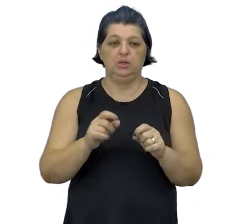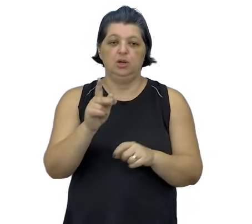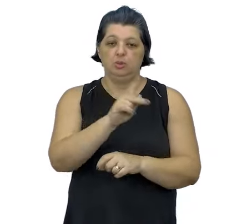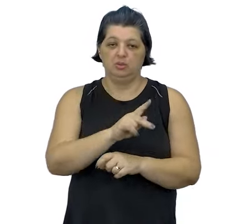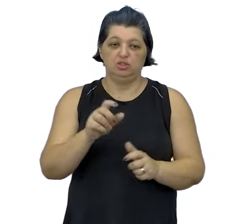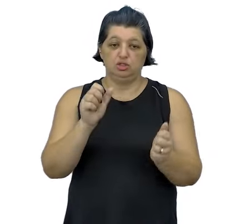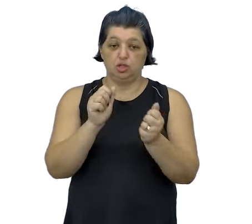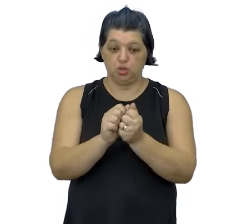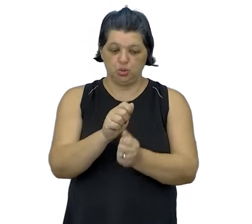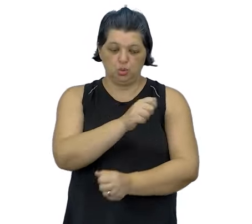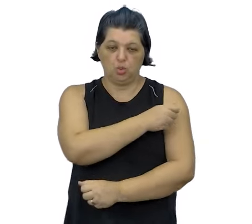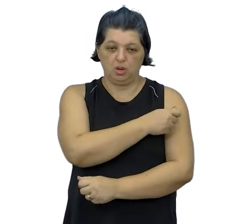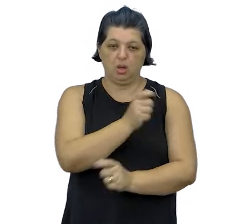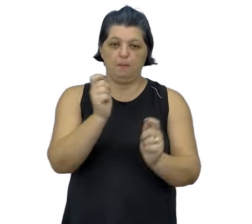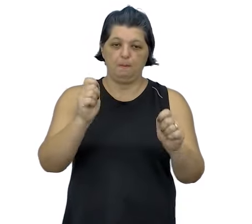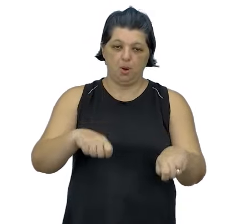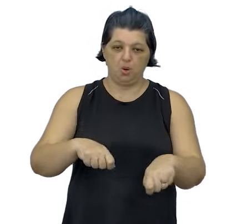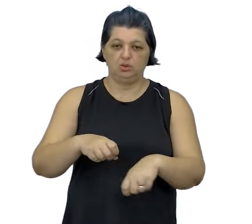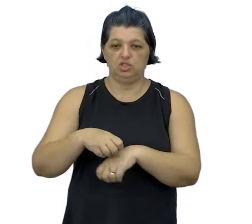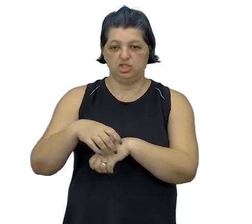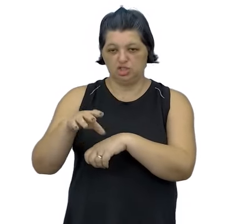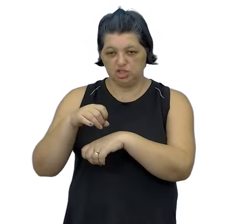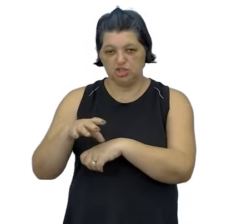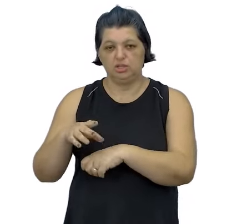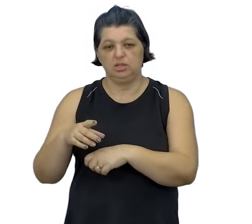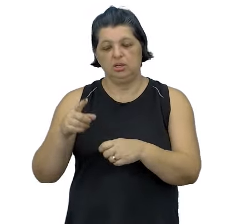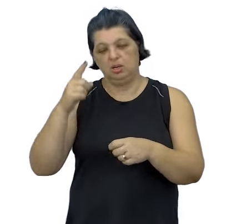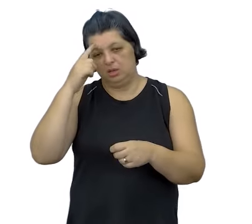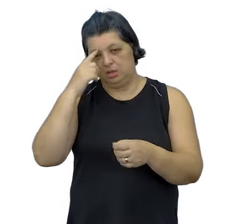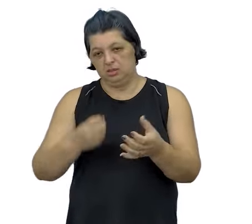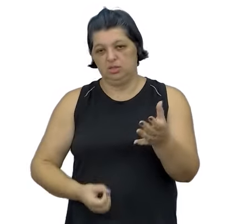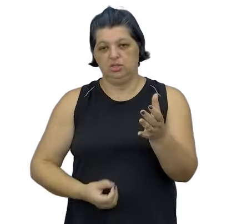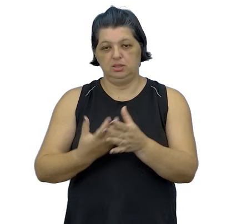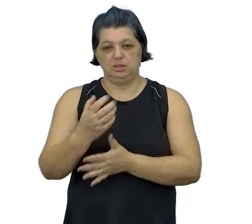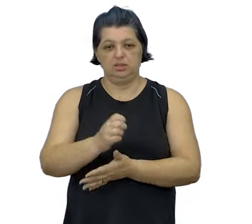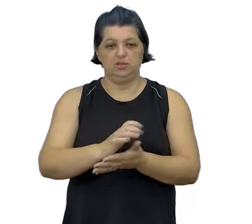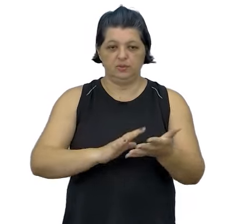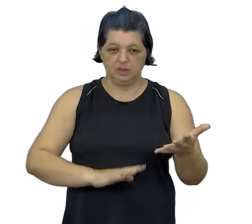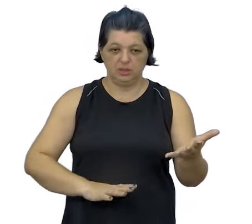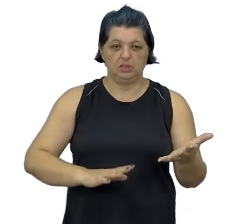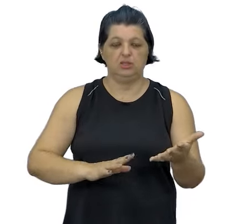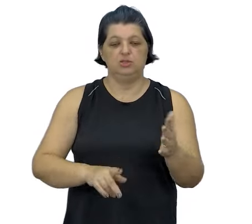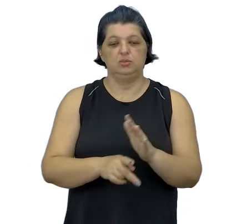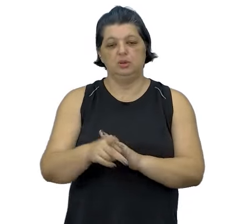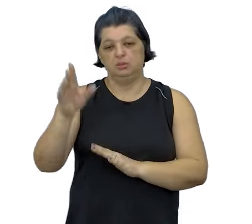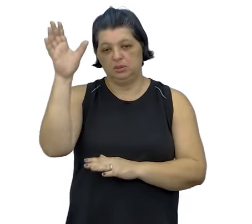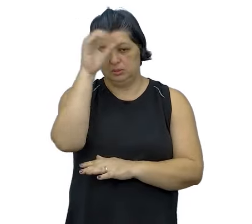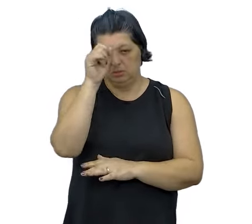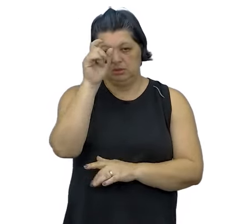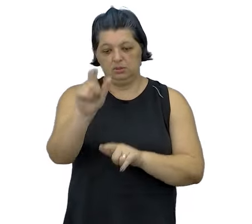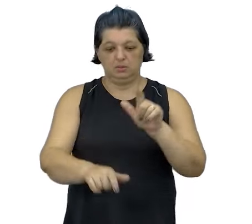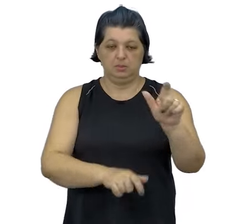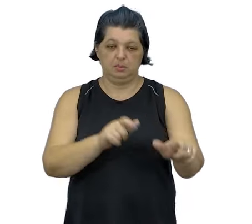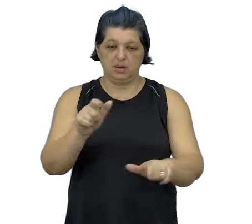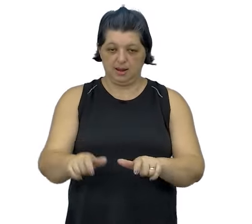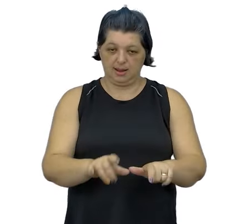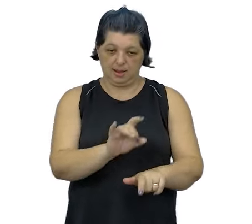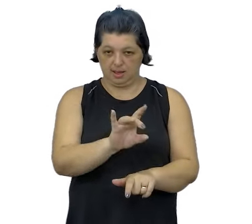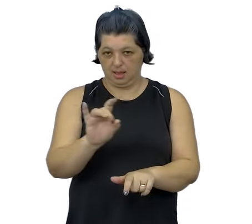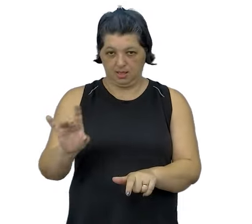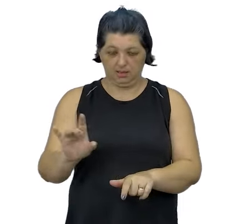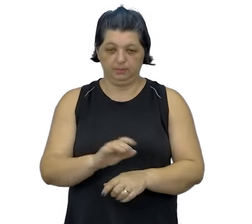o aluno, pode sugerir atividades e criar situações de aprendizagem totalmente personalizadas. Então,